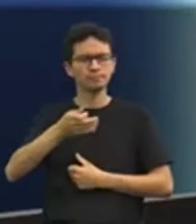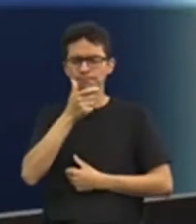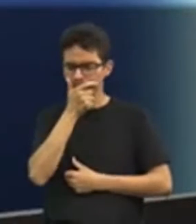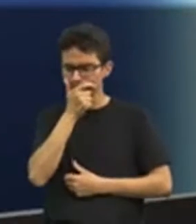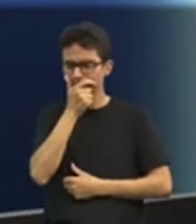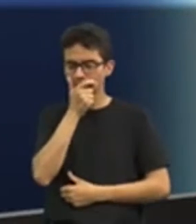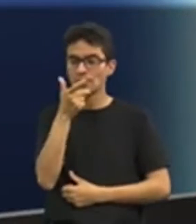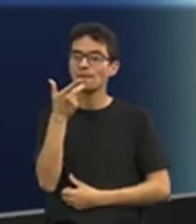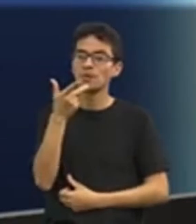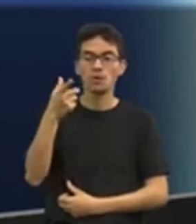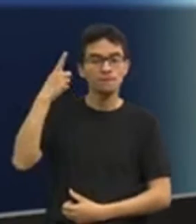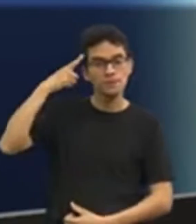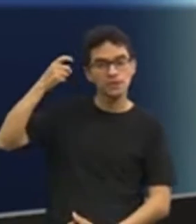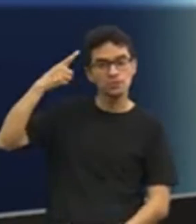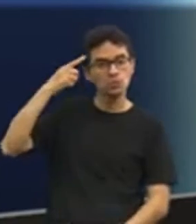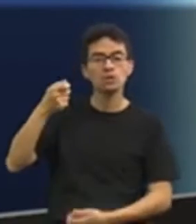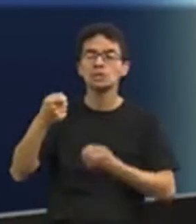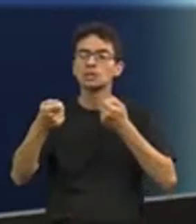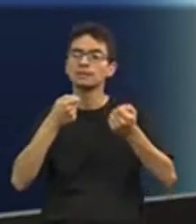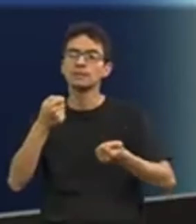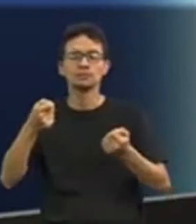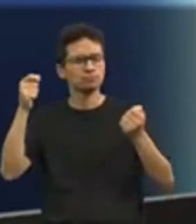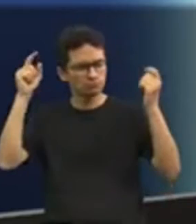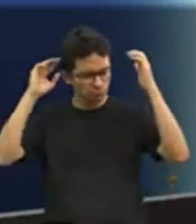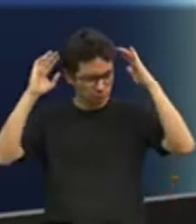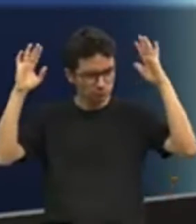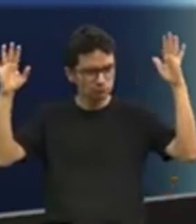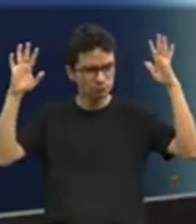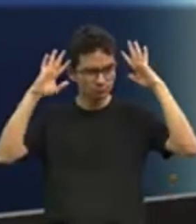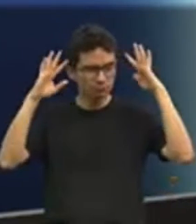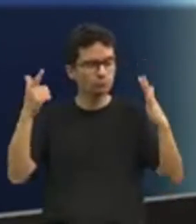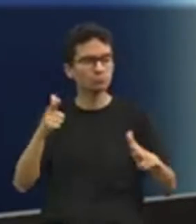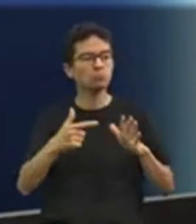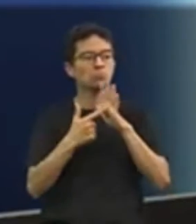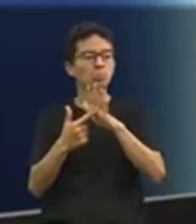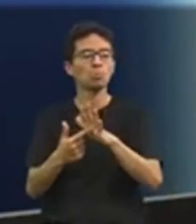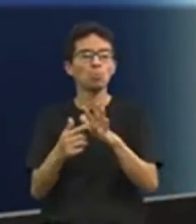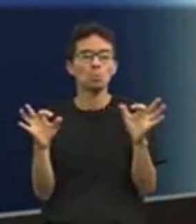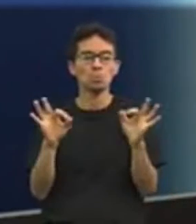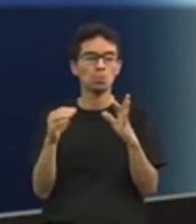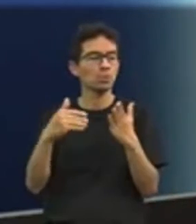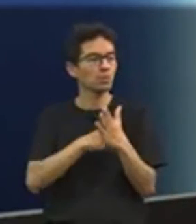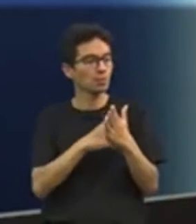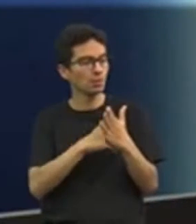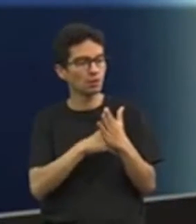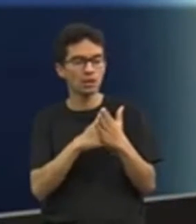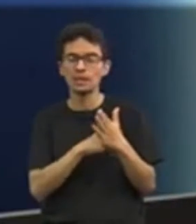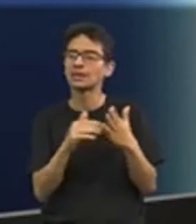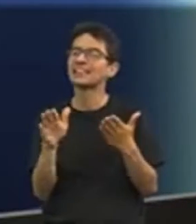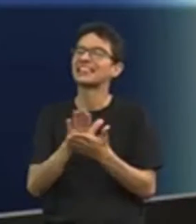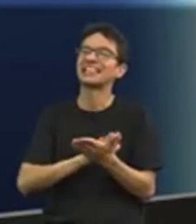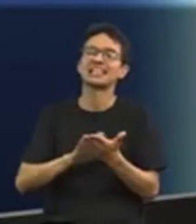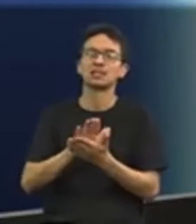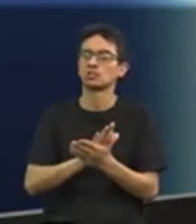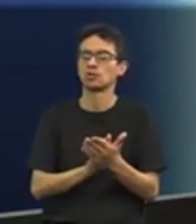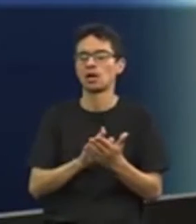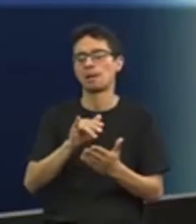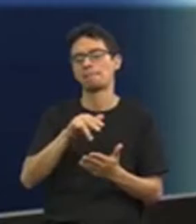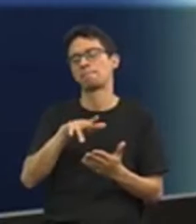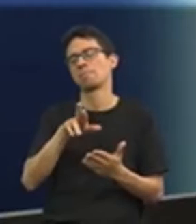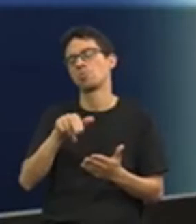assim que ele inventou as entrevistas imaginárias que algumas pessoas não revelam os seus segredos nem para um